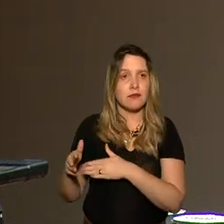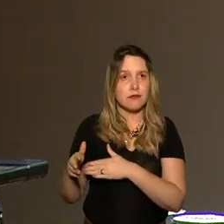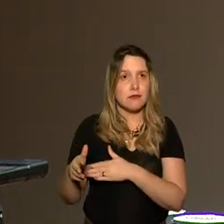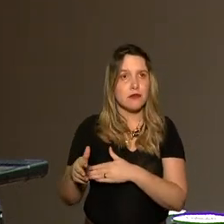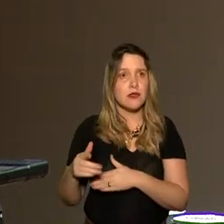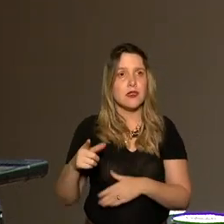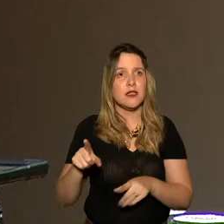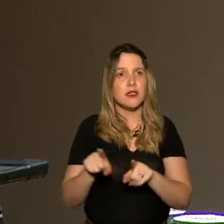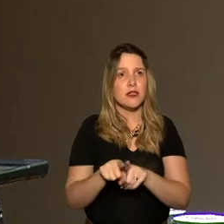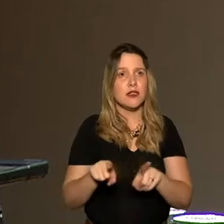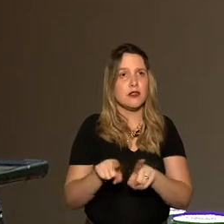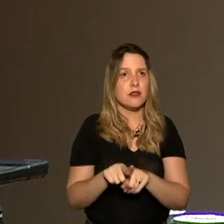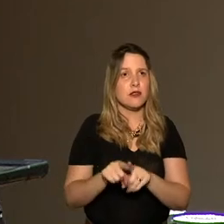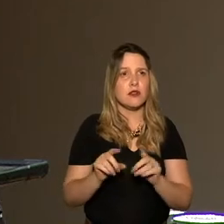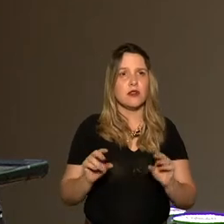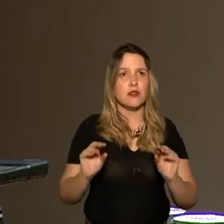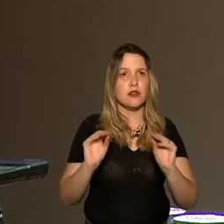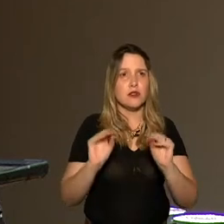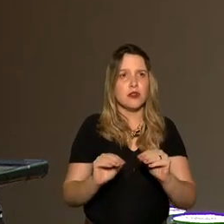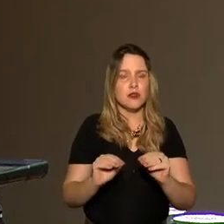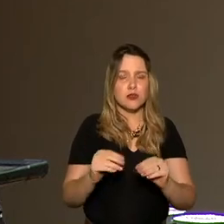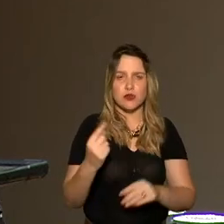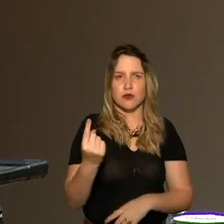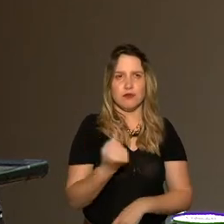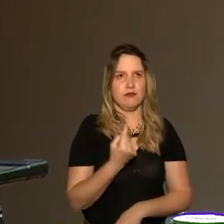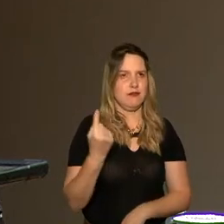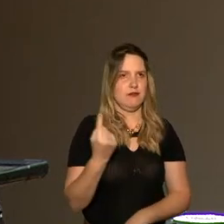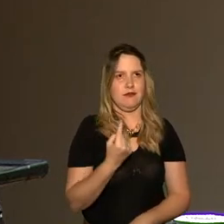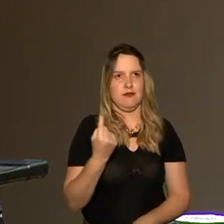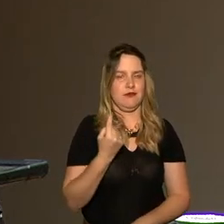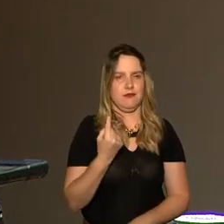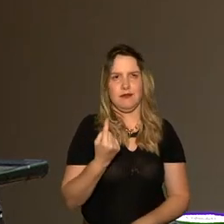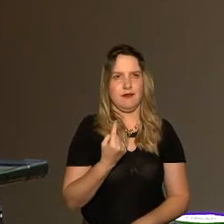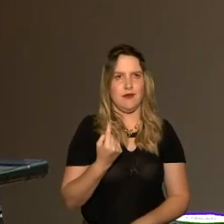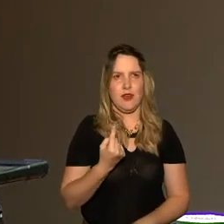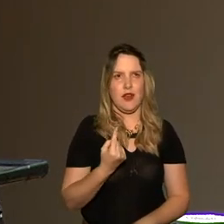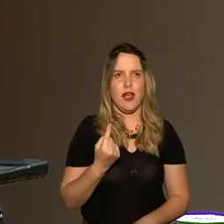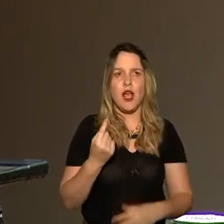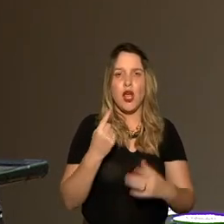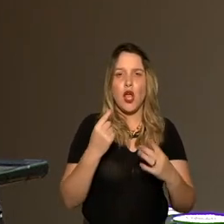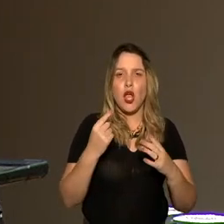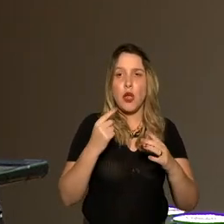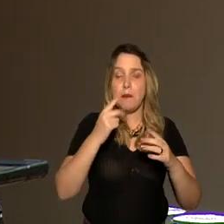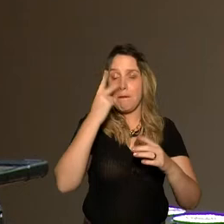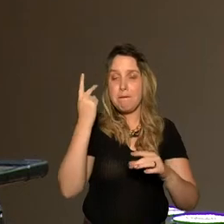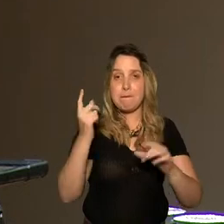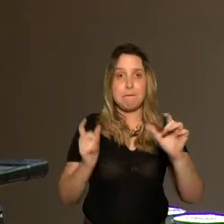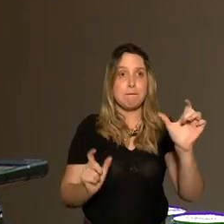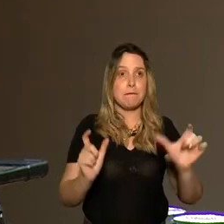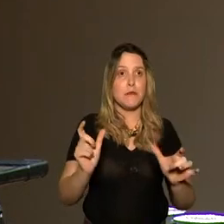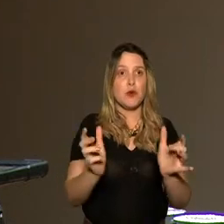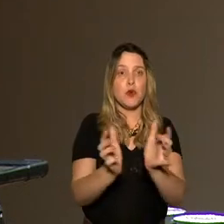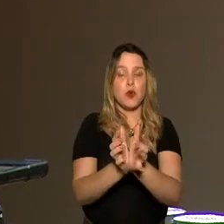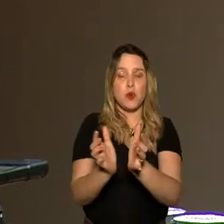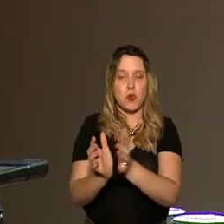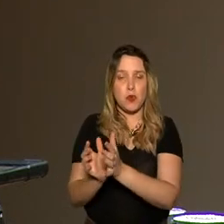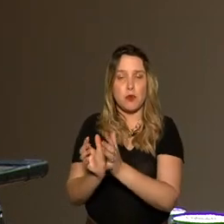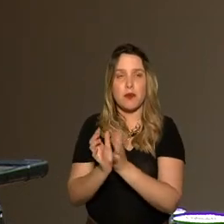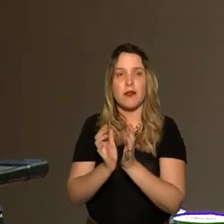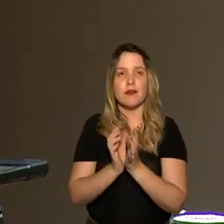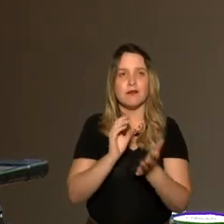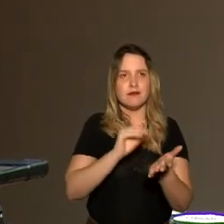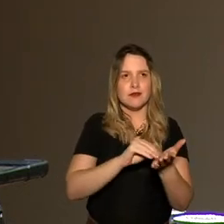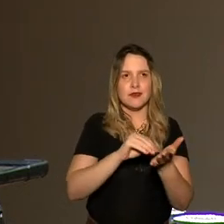também não tô mais sozinha né me comunicando tem muitas outras formas